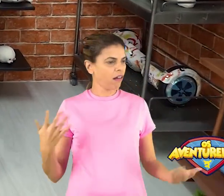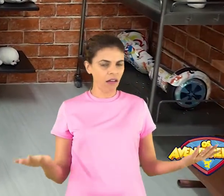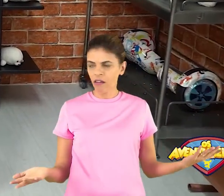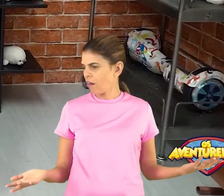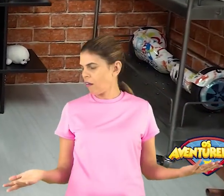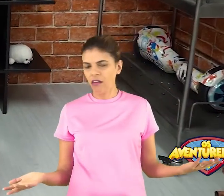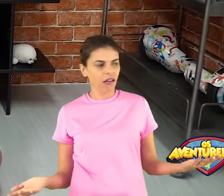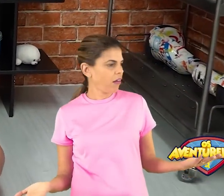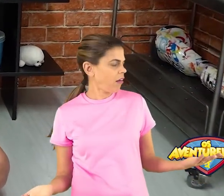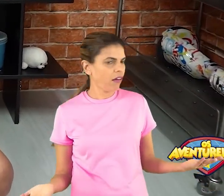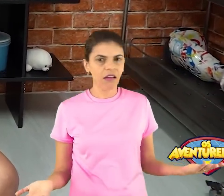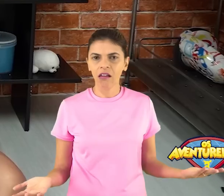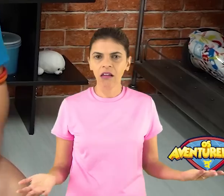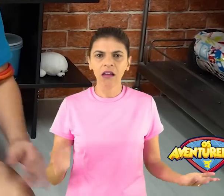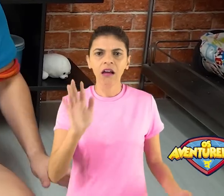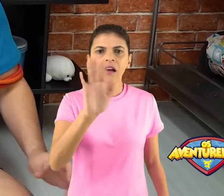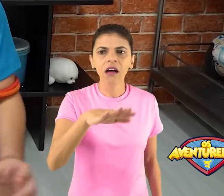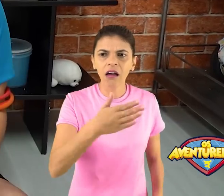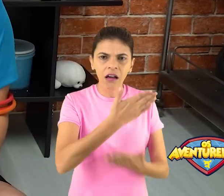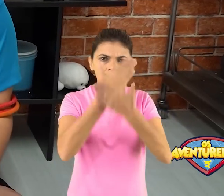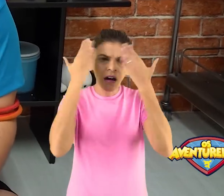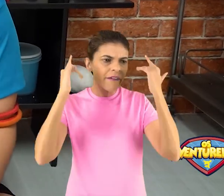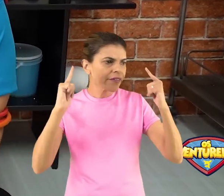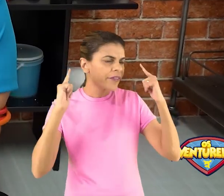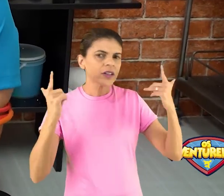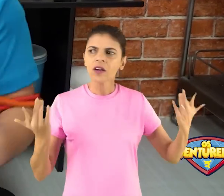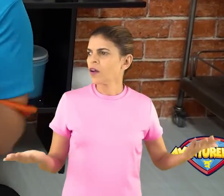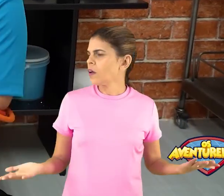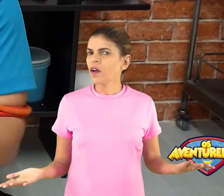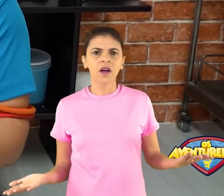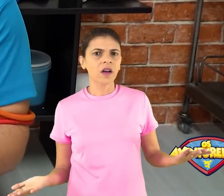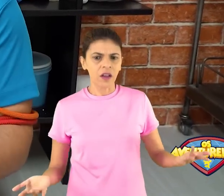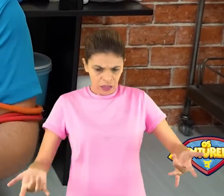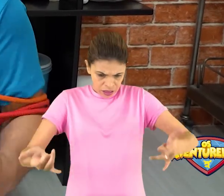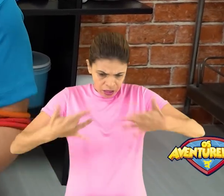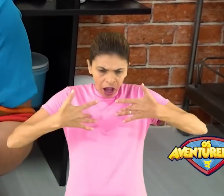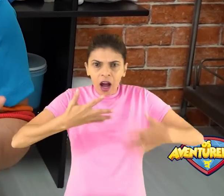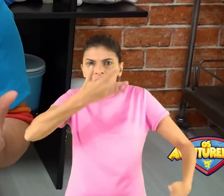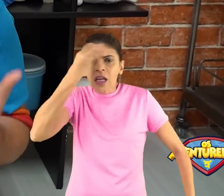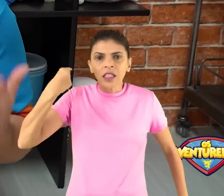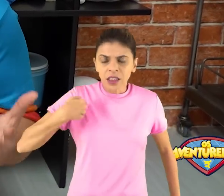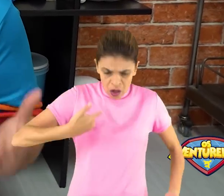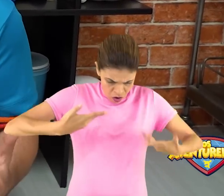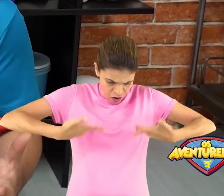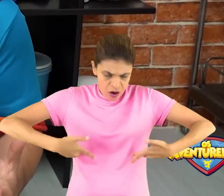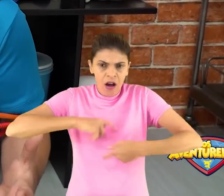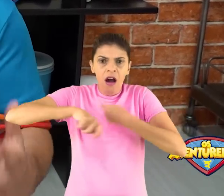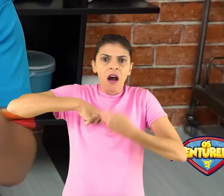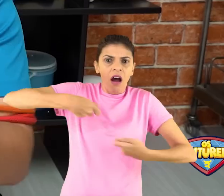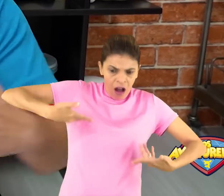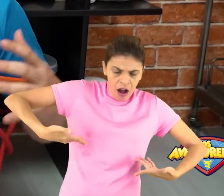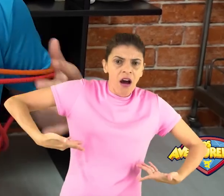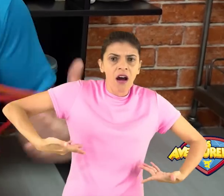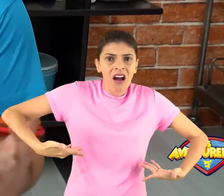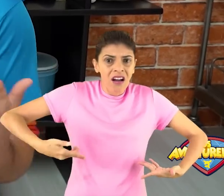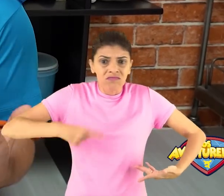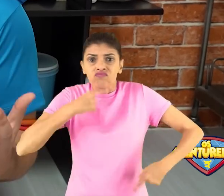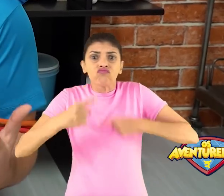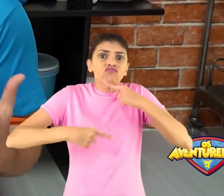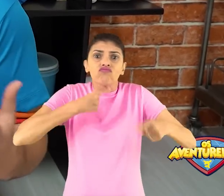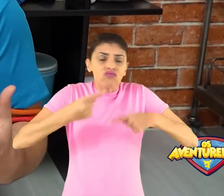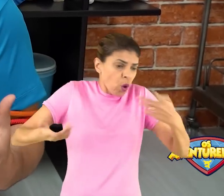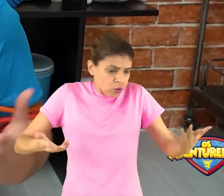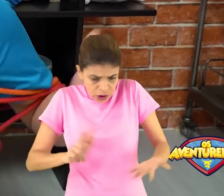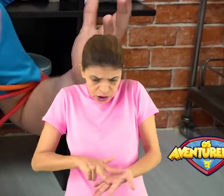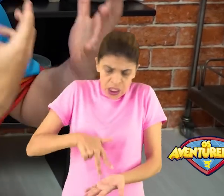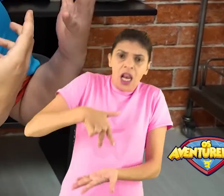Ei! Ei, Aventureiras! Vocês esqueceram de me desamarrar! Eu